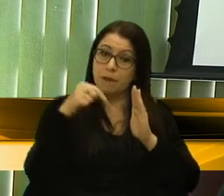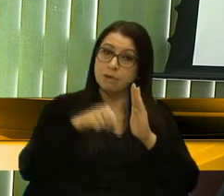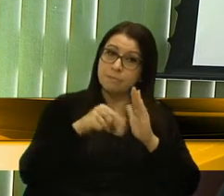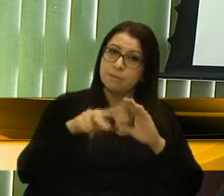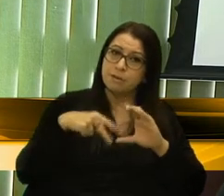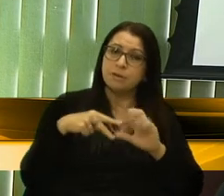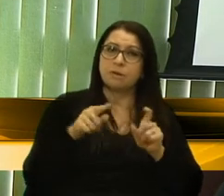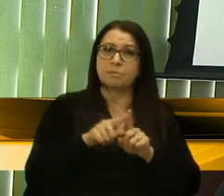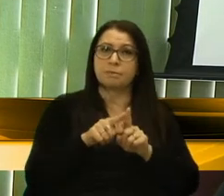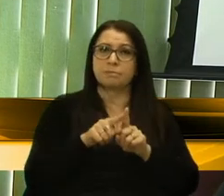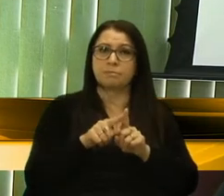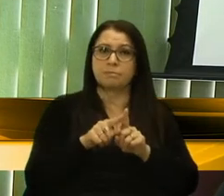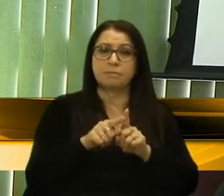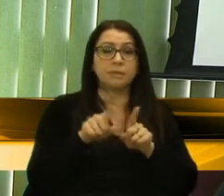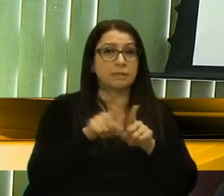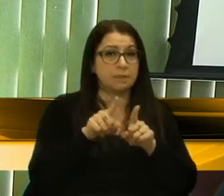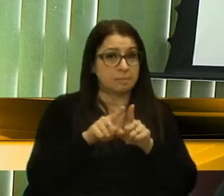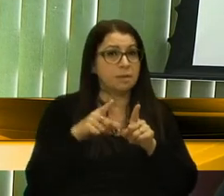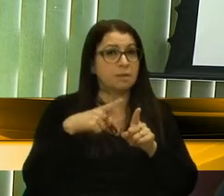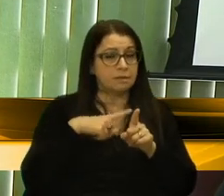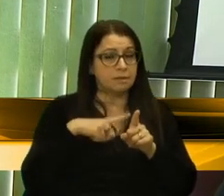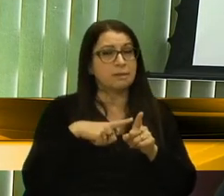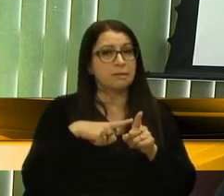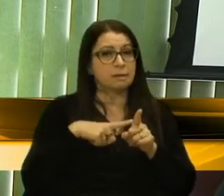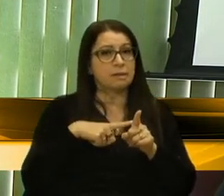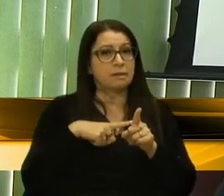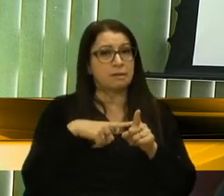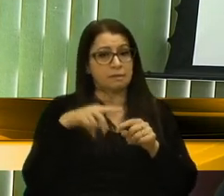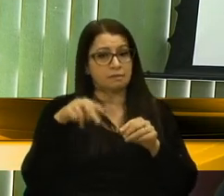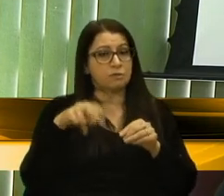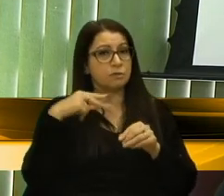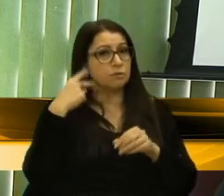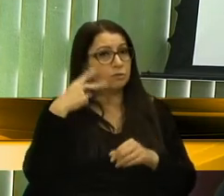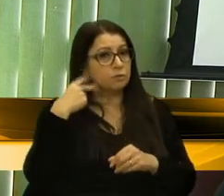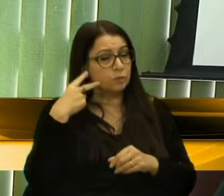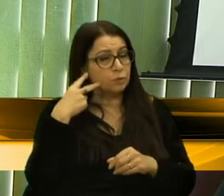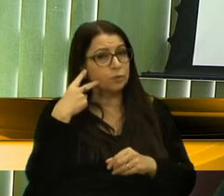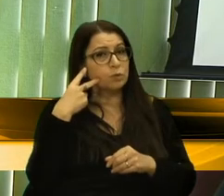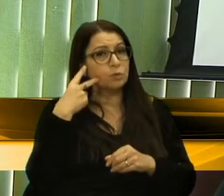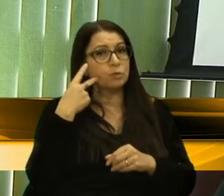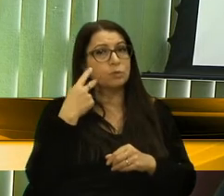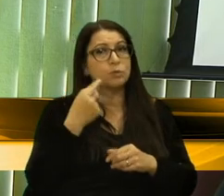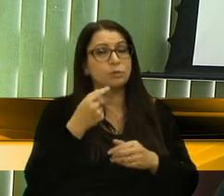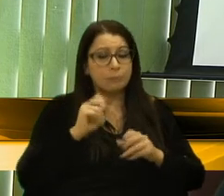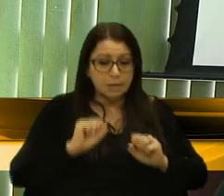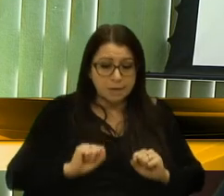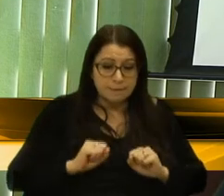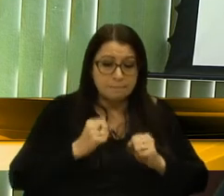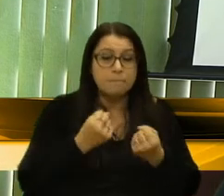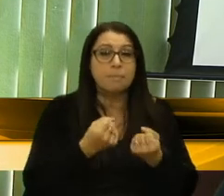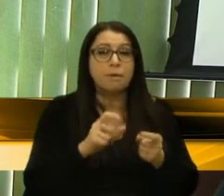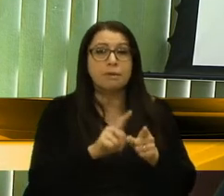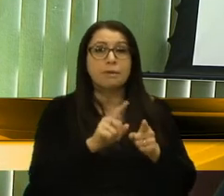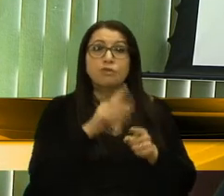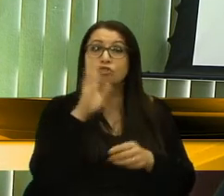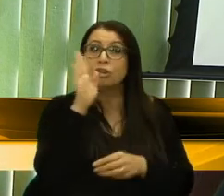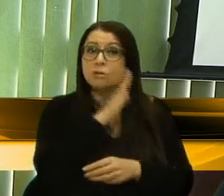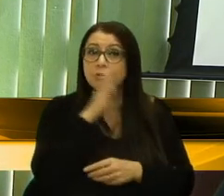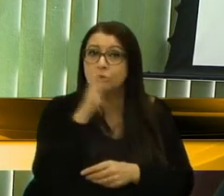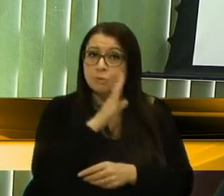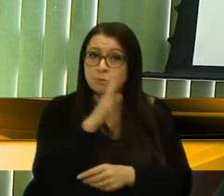Casa e que têm recebido dos parlamentares o maior empenho no sentido de